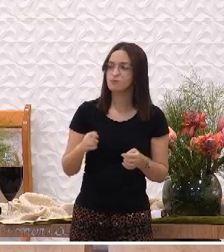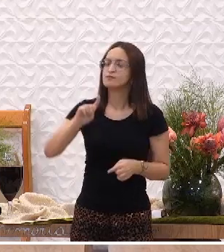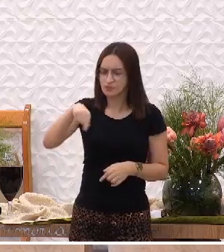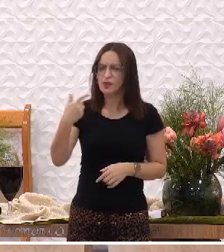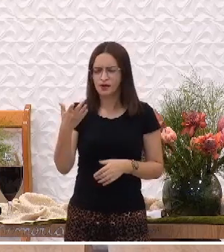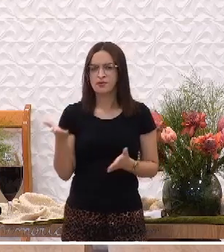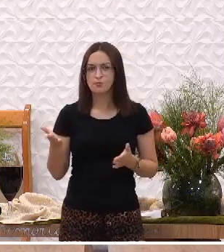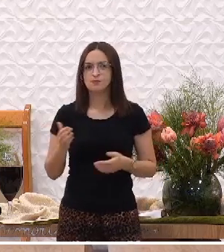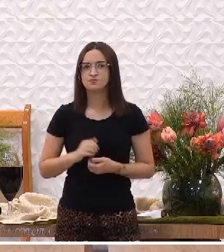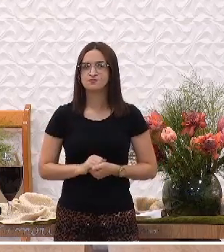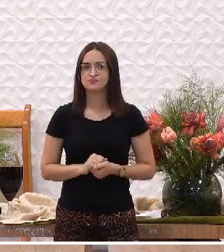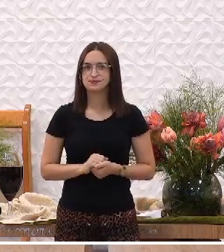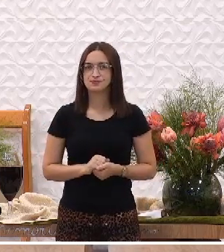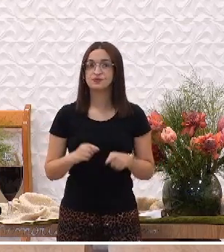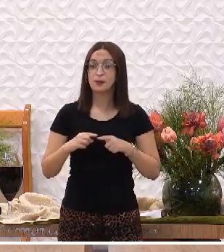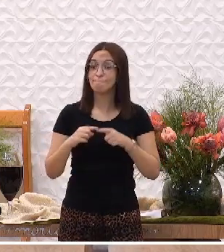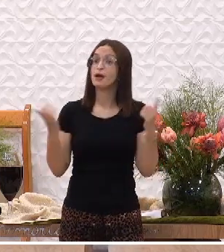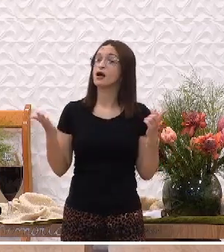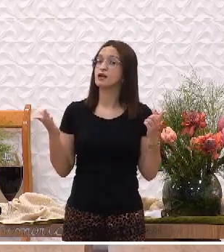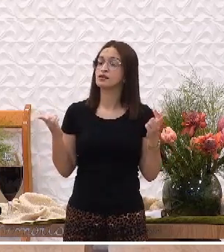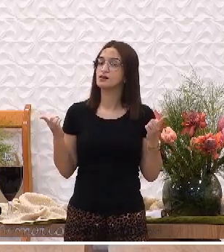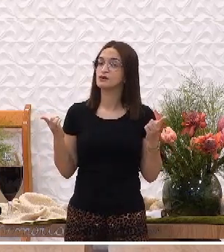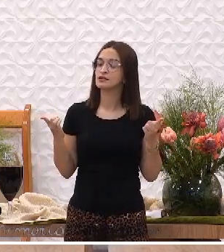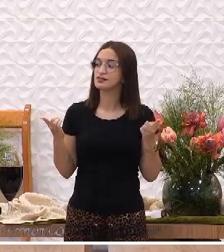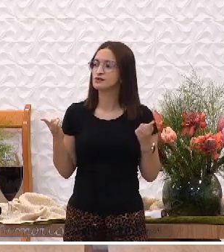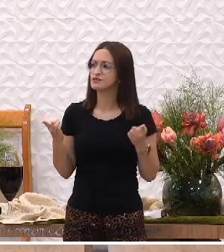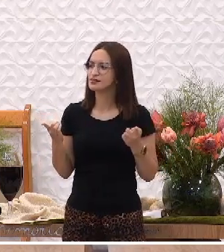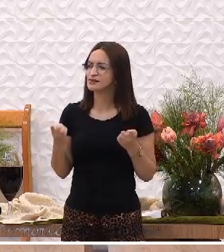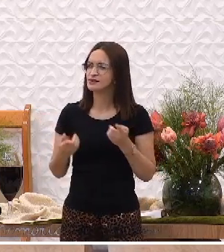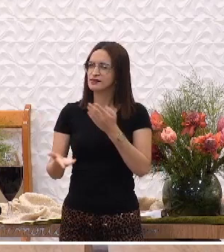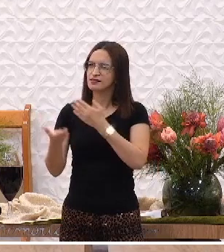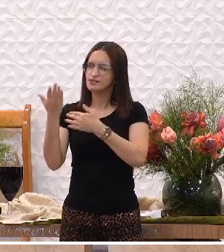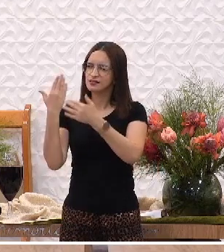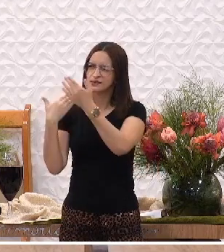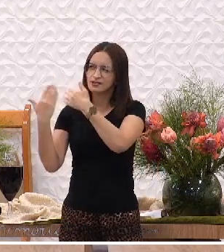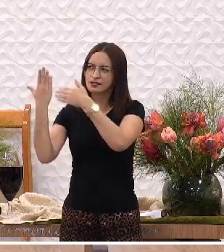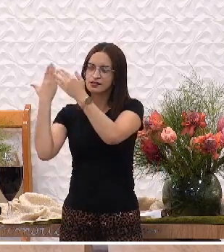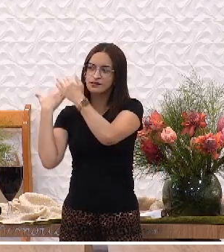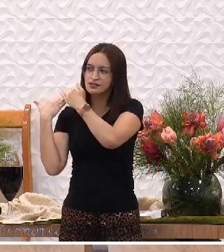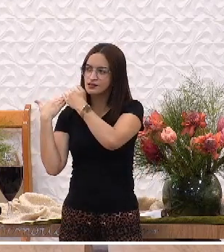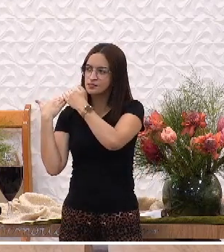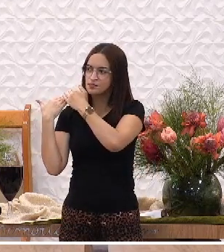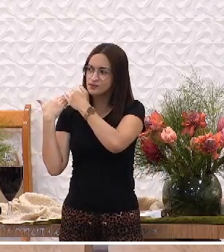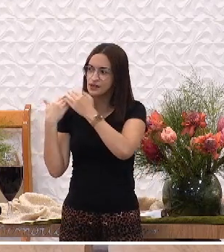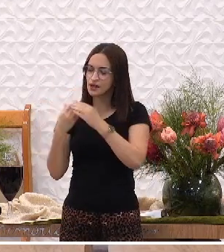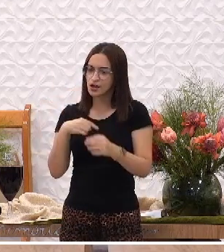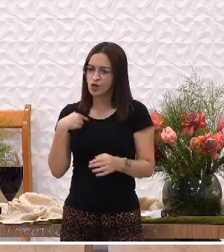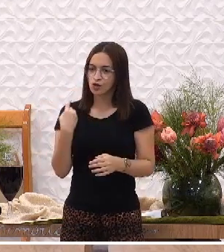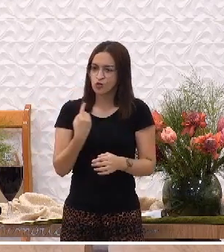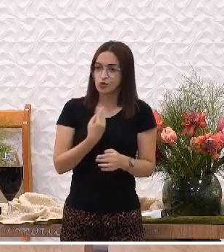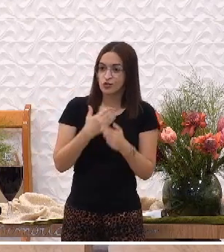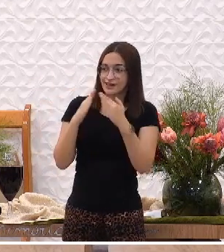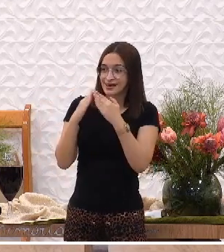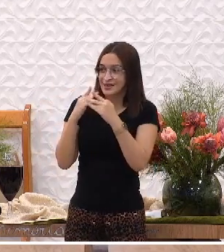favor. Mas aí, se a gente for voltando à nossa tradição, a nossa igreja ela não tem 160 anos.